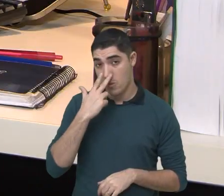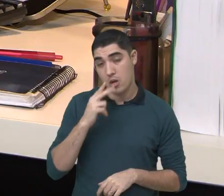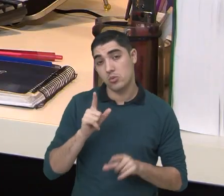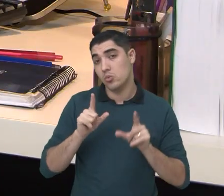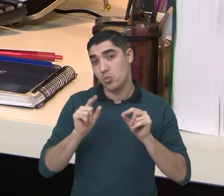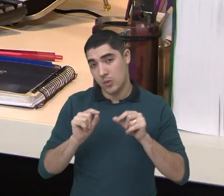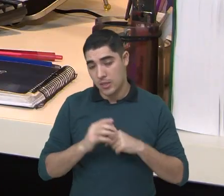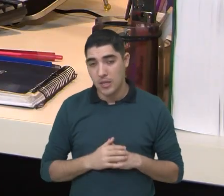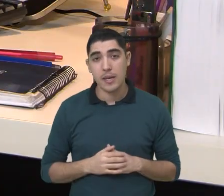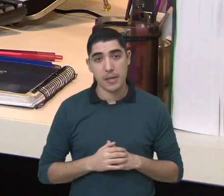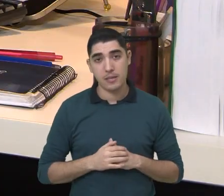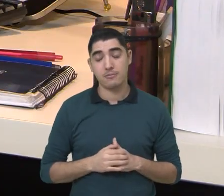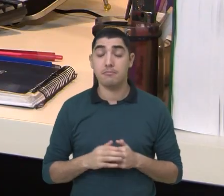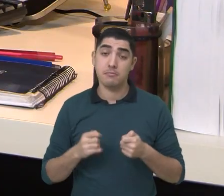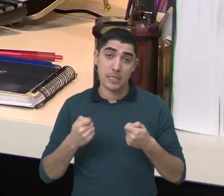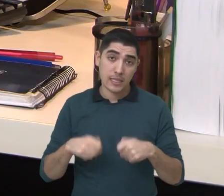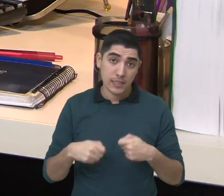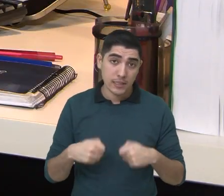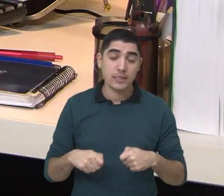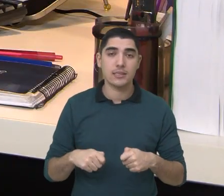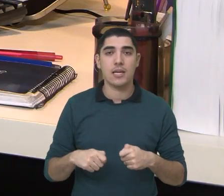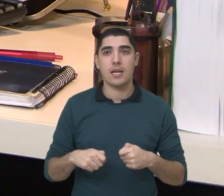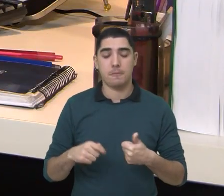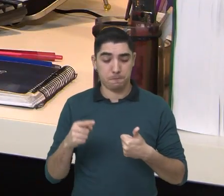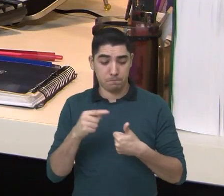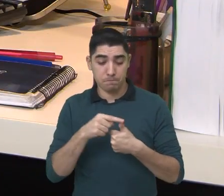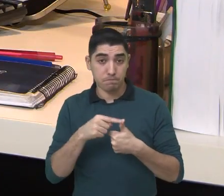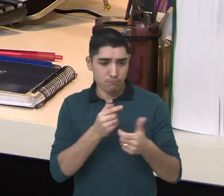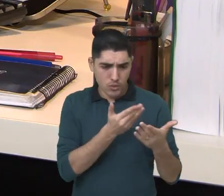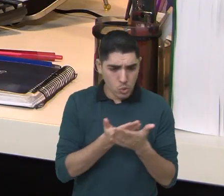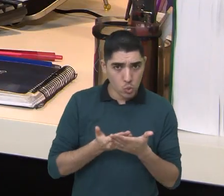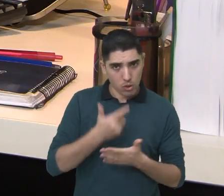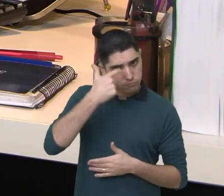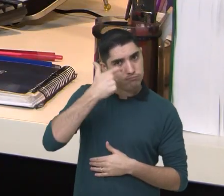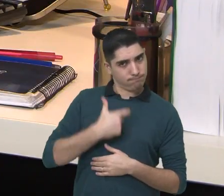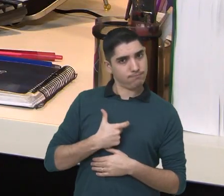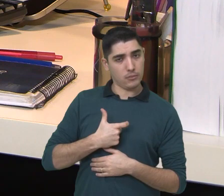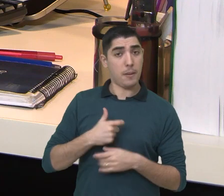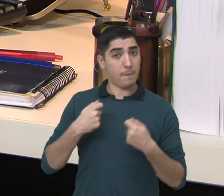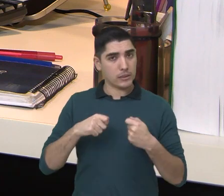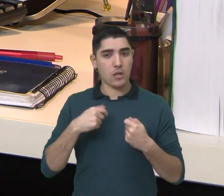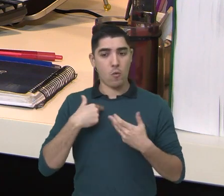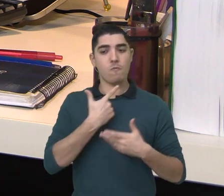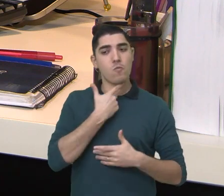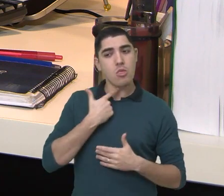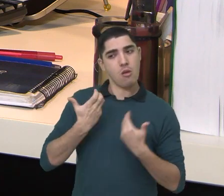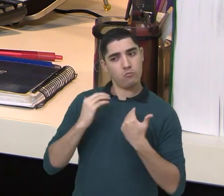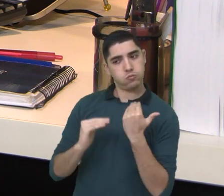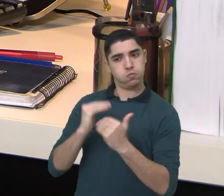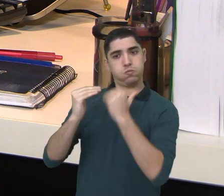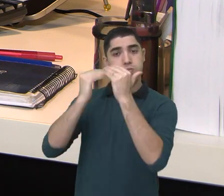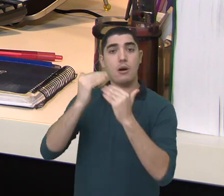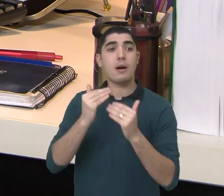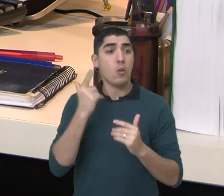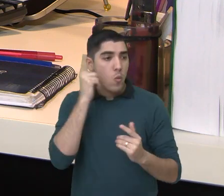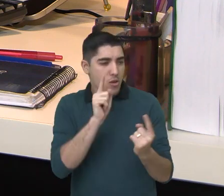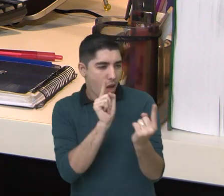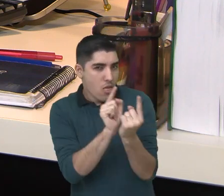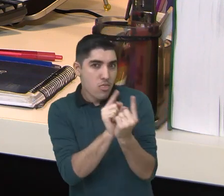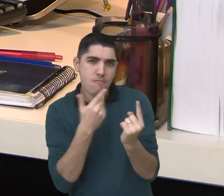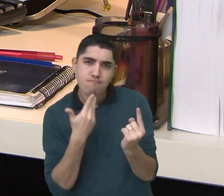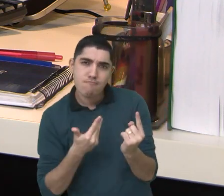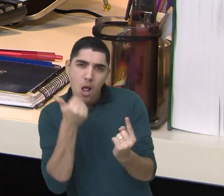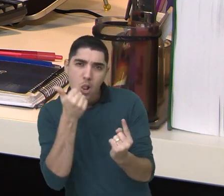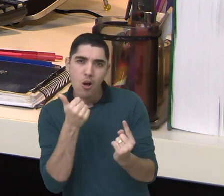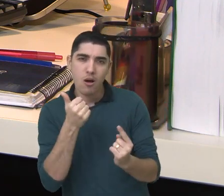Eu acho que tem que ter uma certa... um estudo por parte do corretor, essa vontade de querer crescer, de querer atender